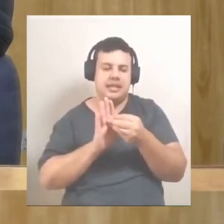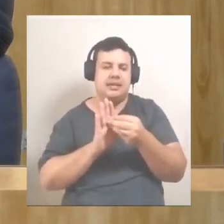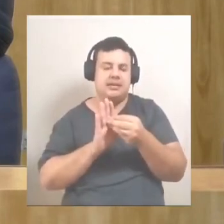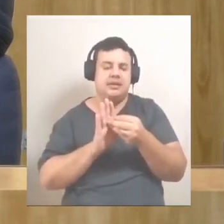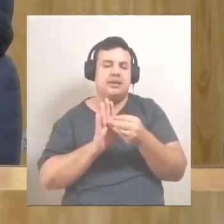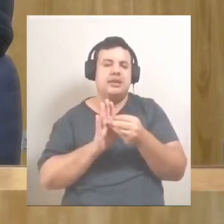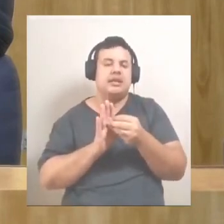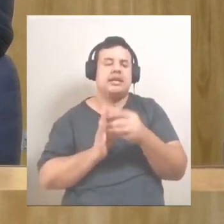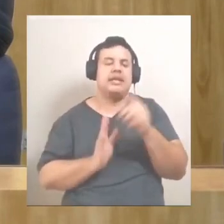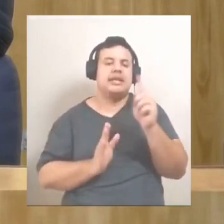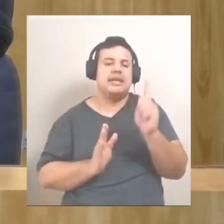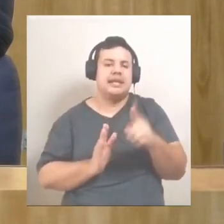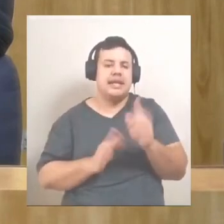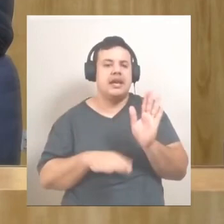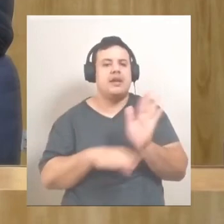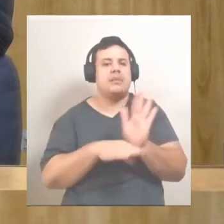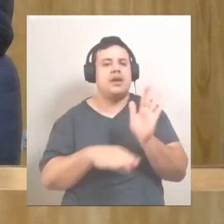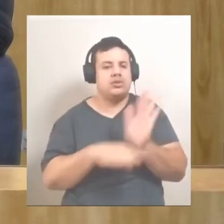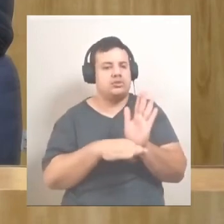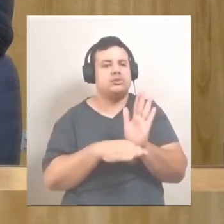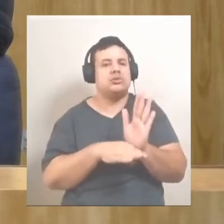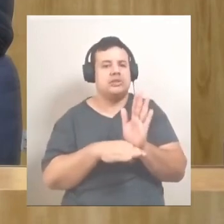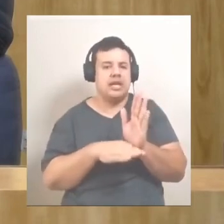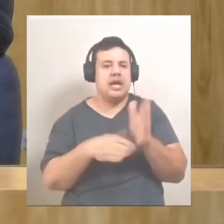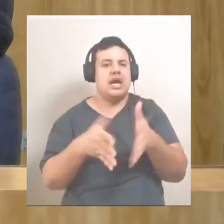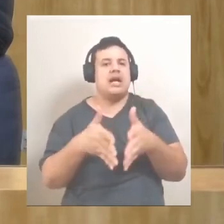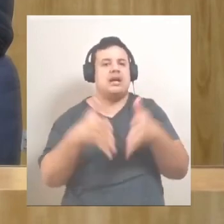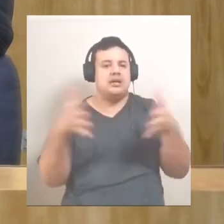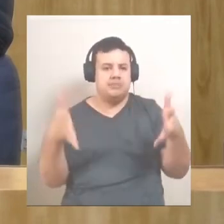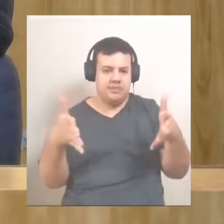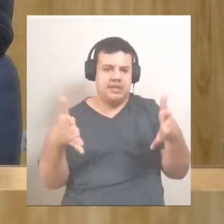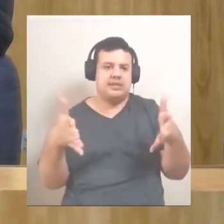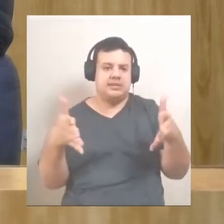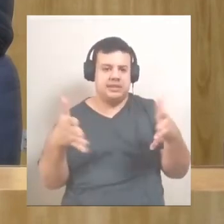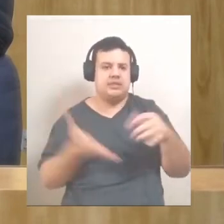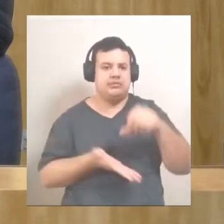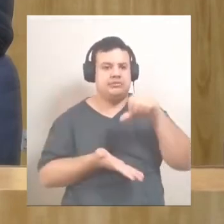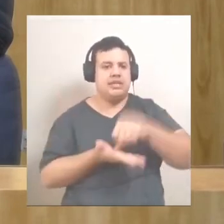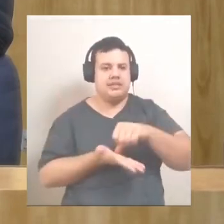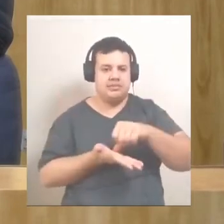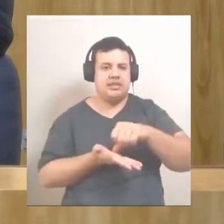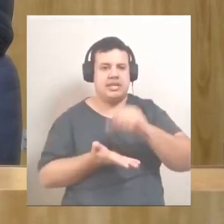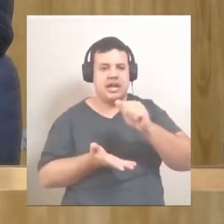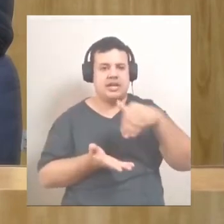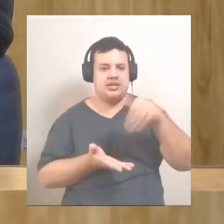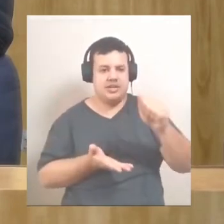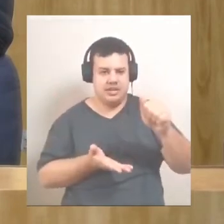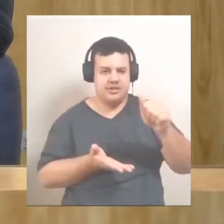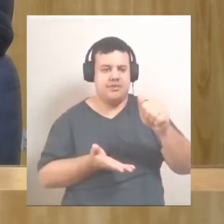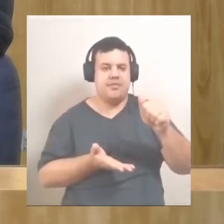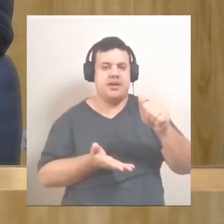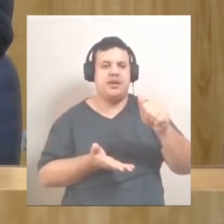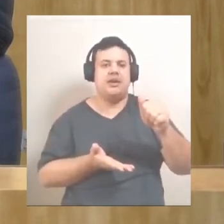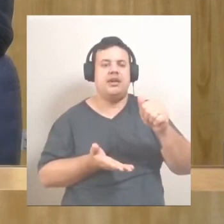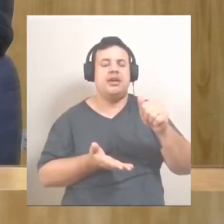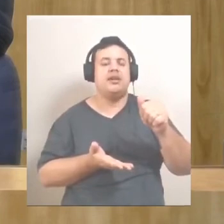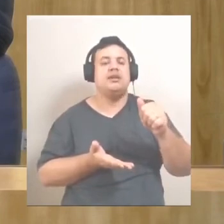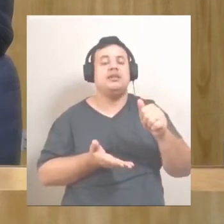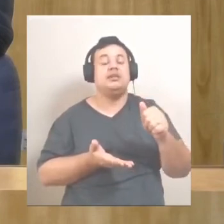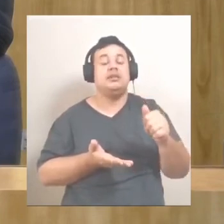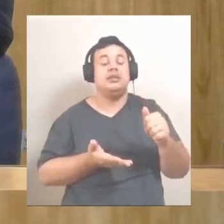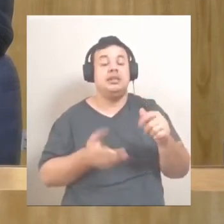que possibilitou a ampliação dessa unidade e foi ela